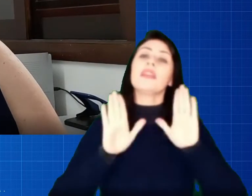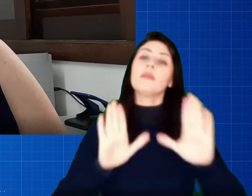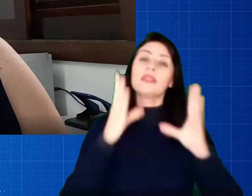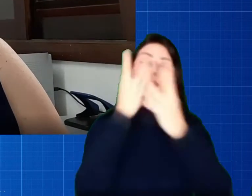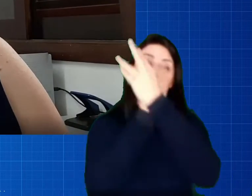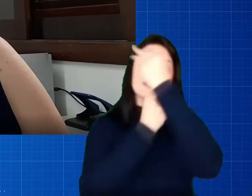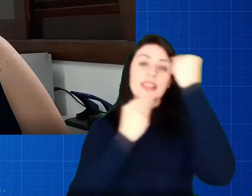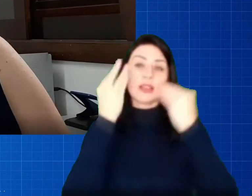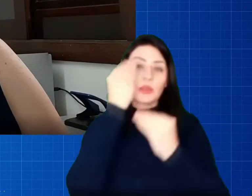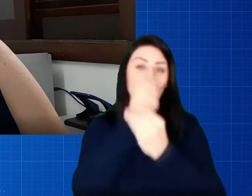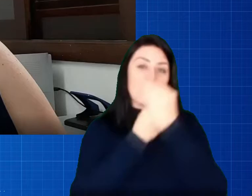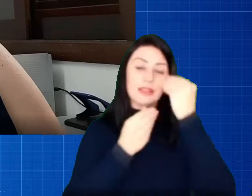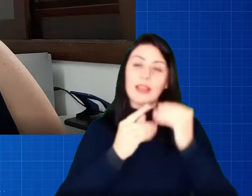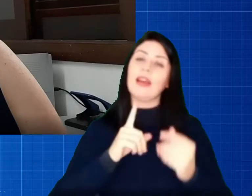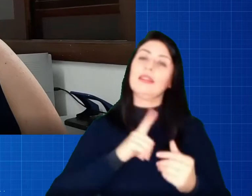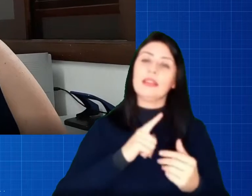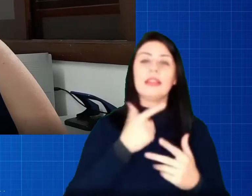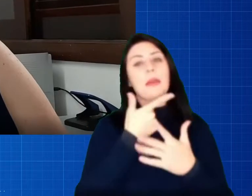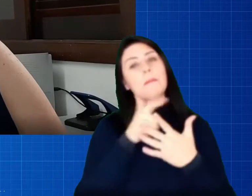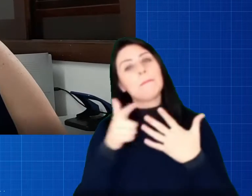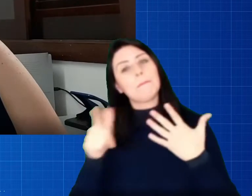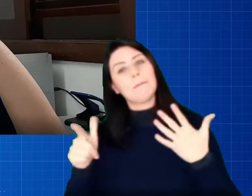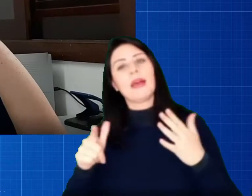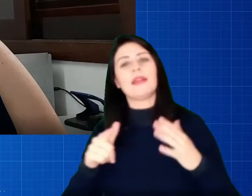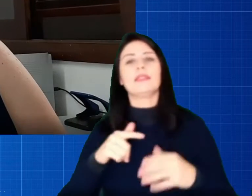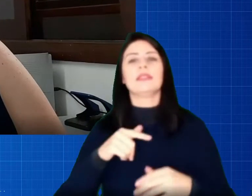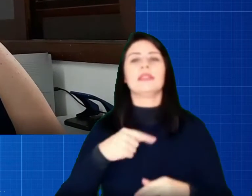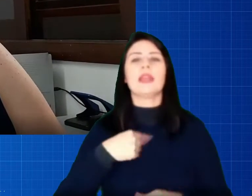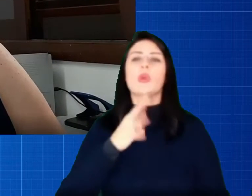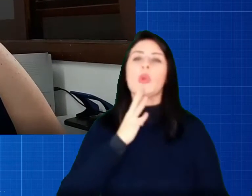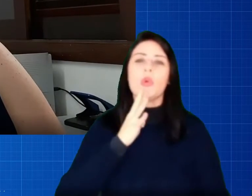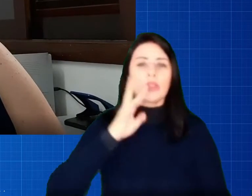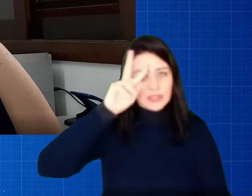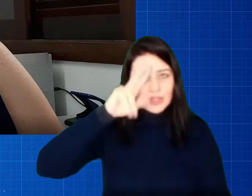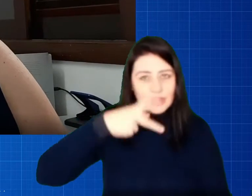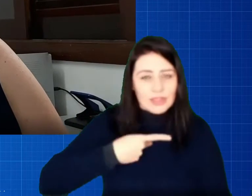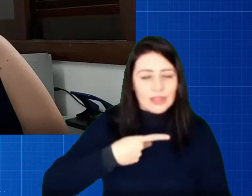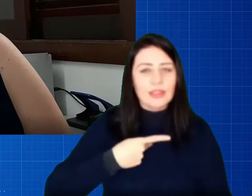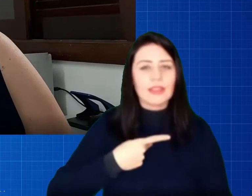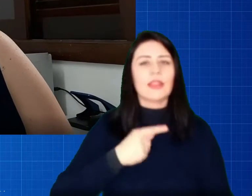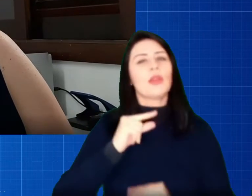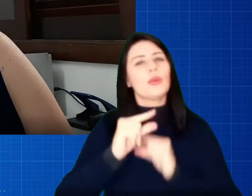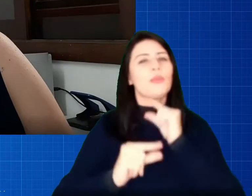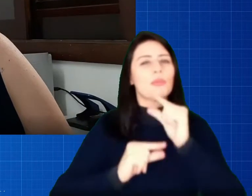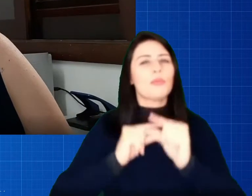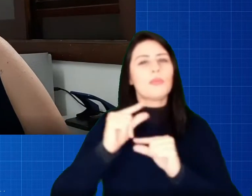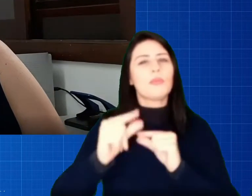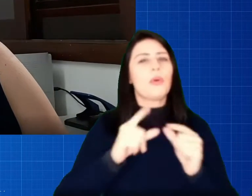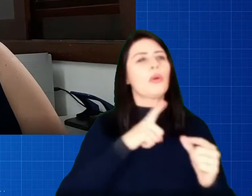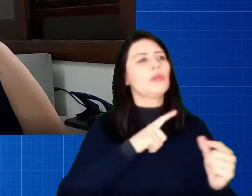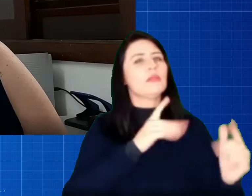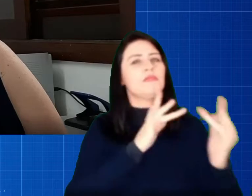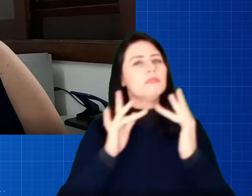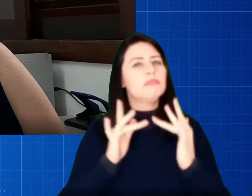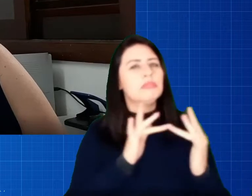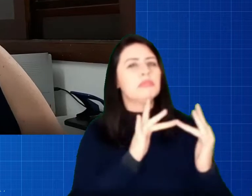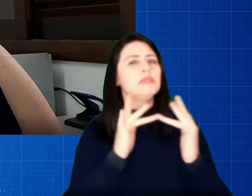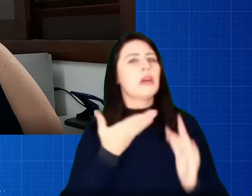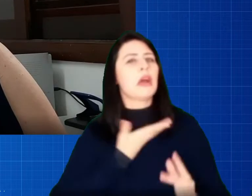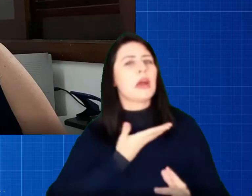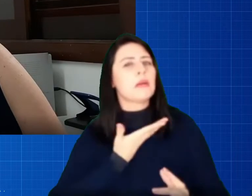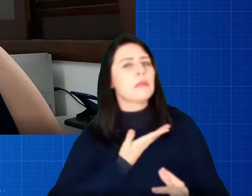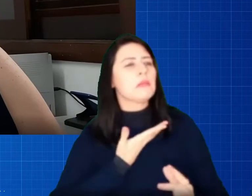Mas a sexualidade não é só isso. Também é se conhecer, saber, assim, aos poucos eles vão entrando em contato com colegas,